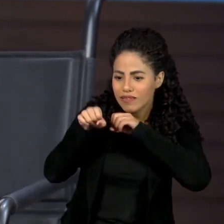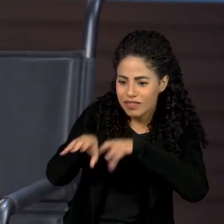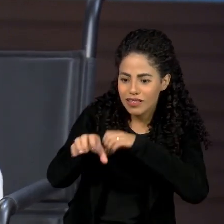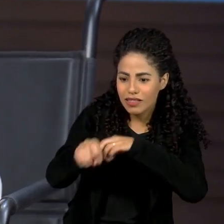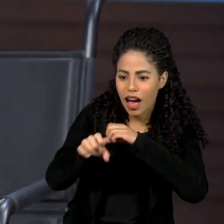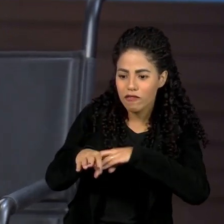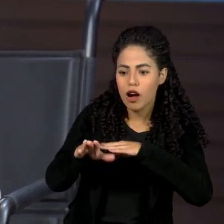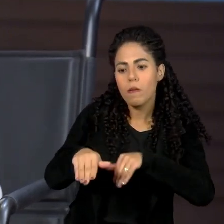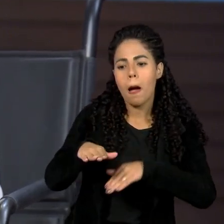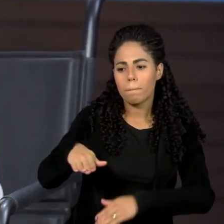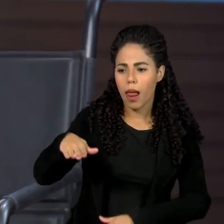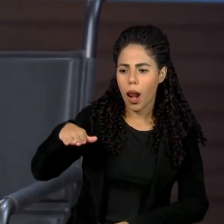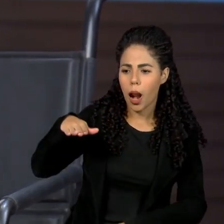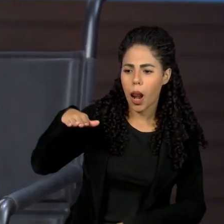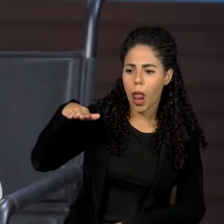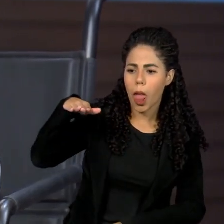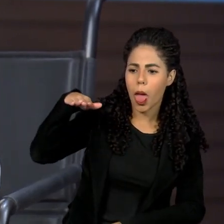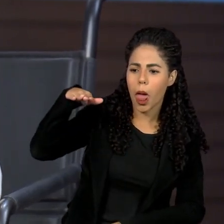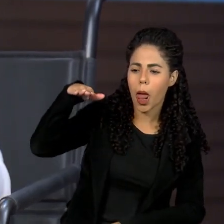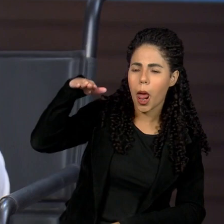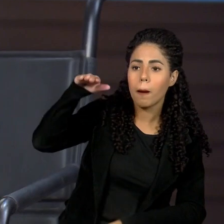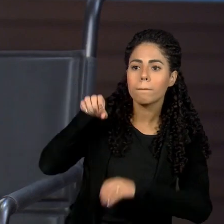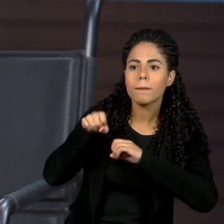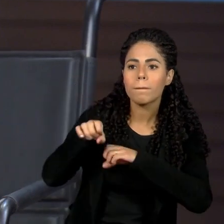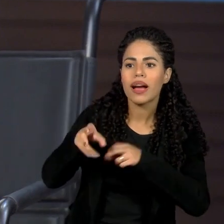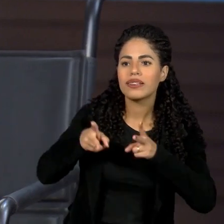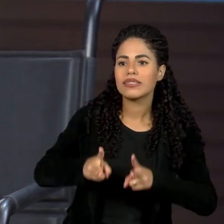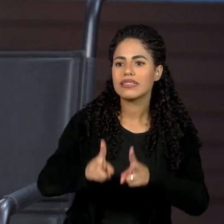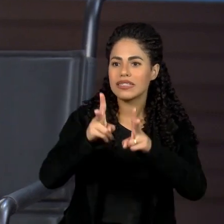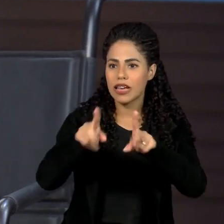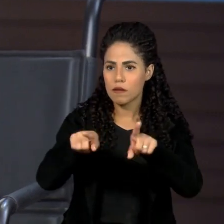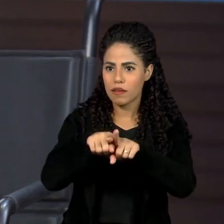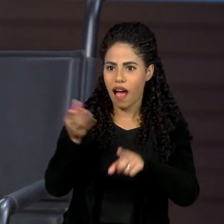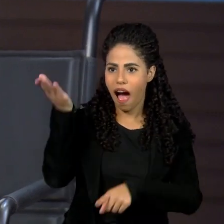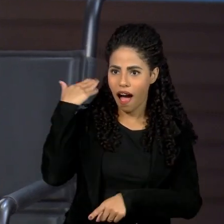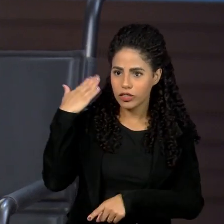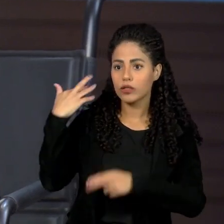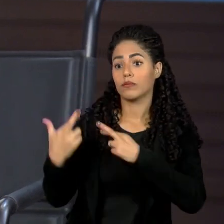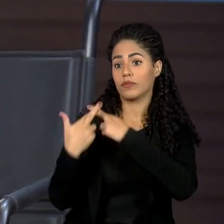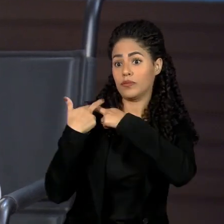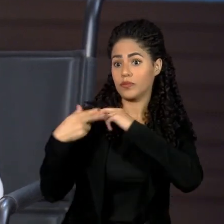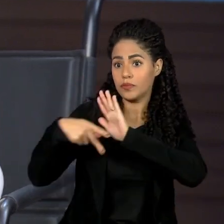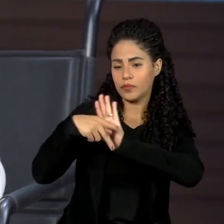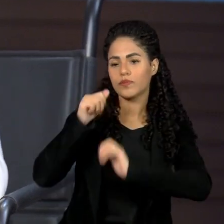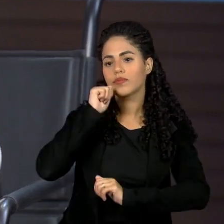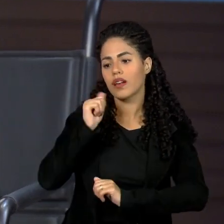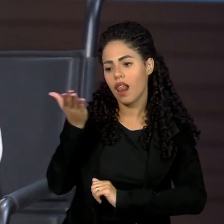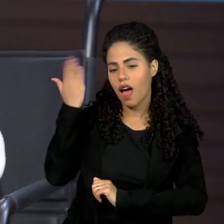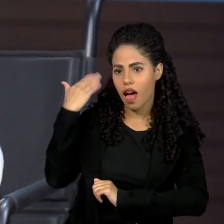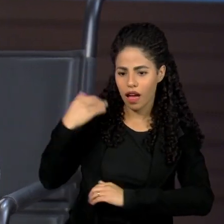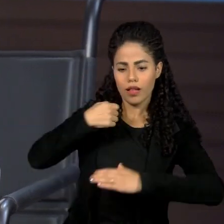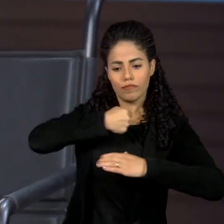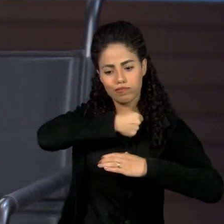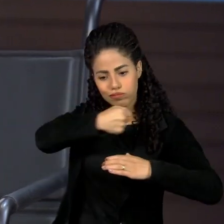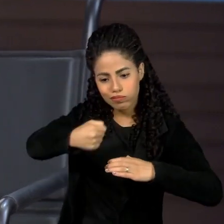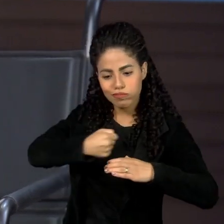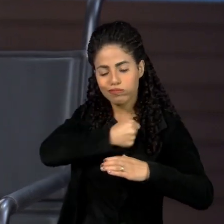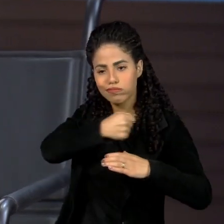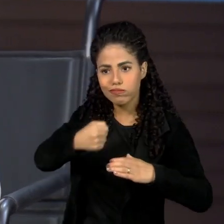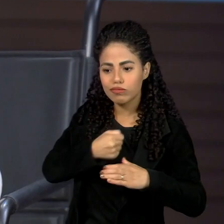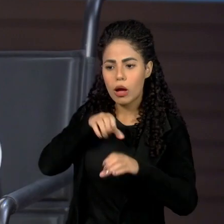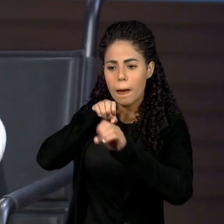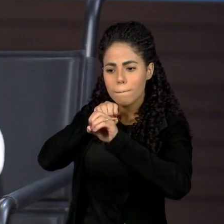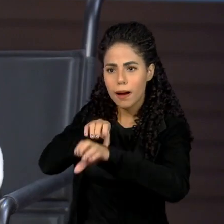que era um trabalho não remunerado que era atribuído às mulheres, ainda é hoje, né? Passava oralmente